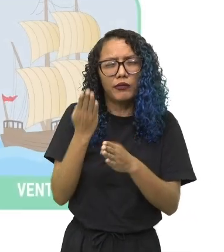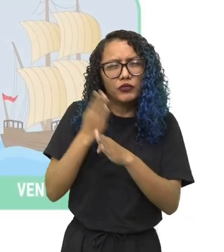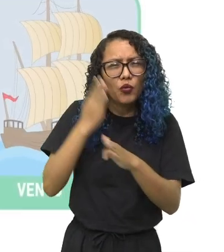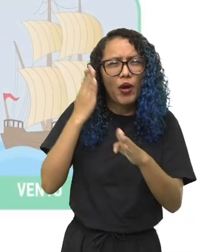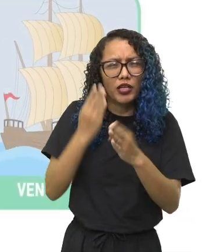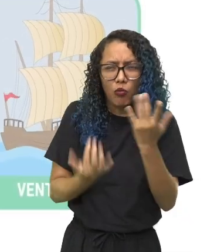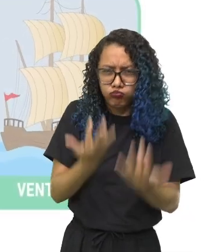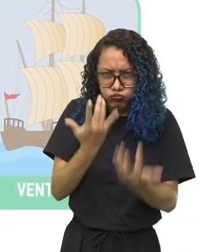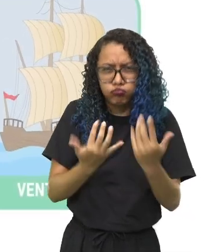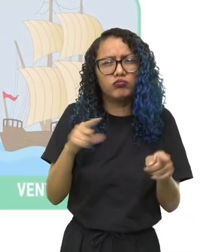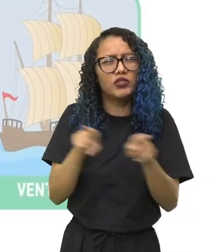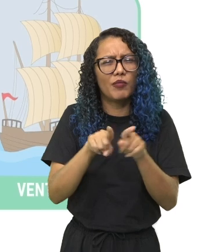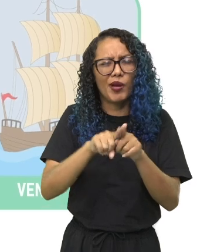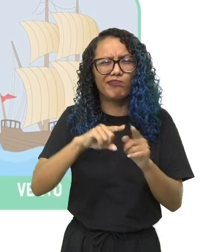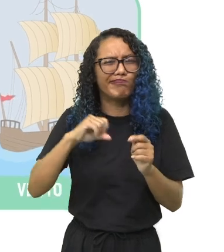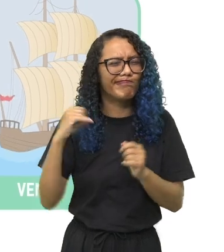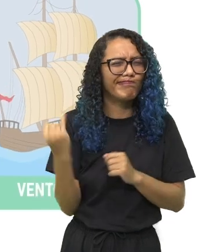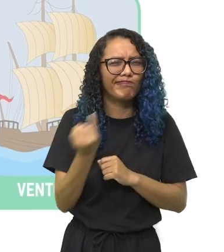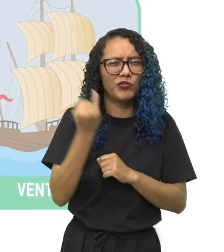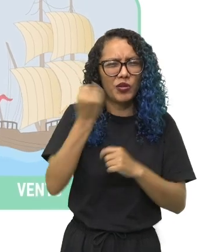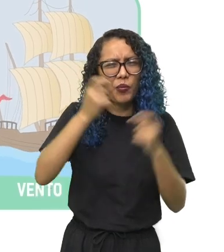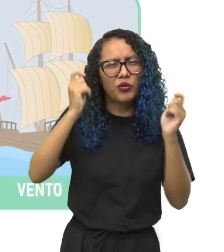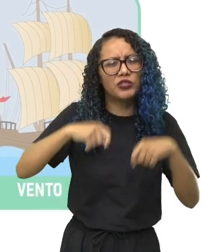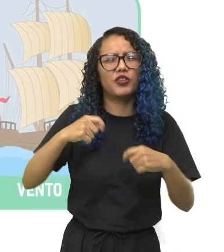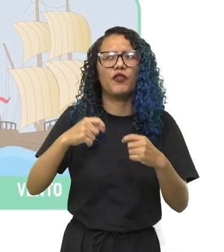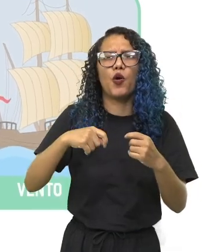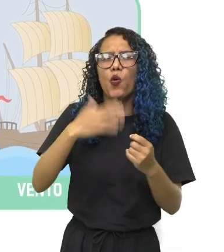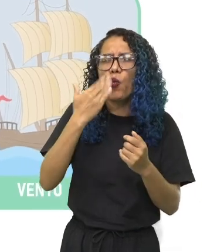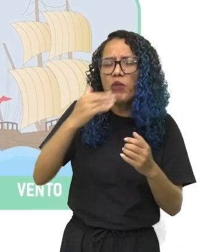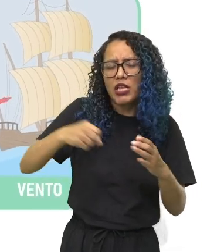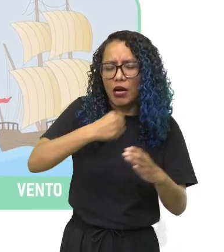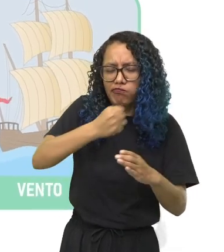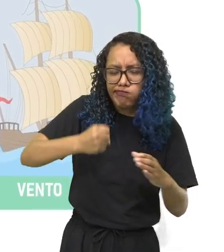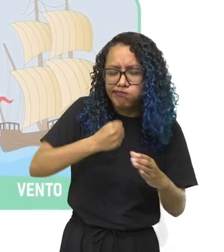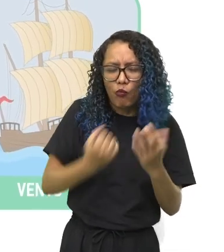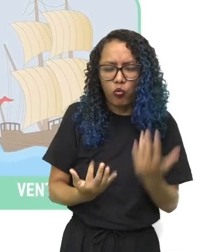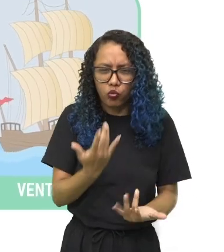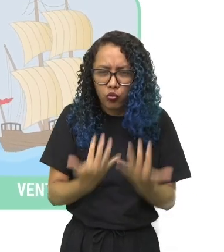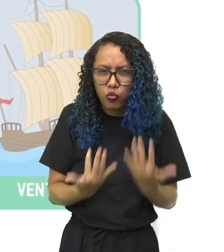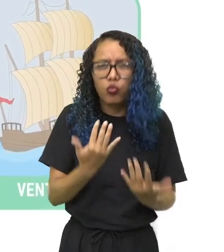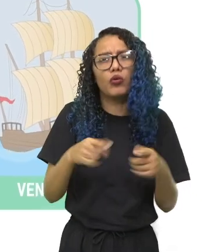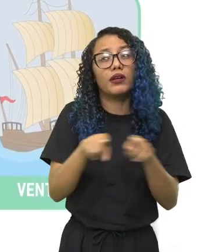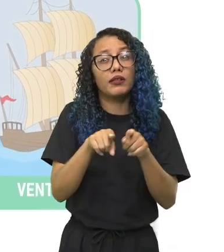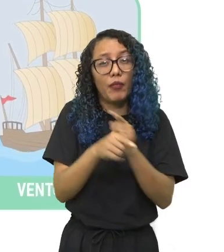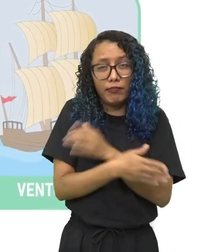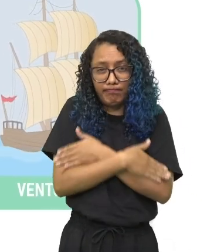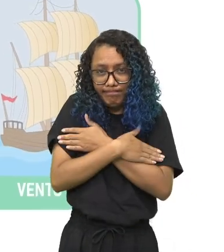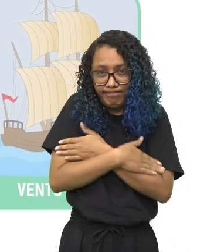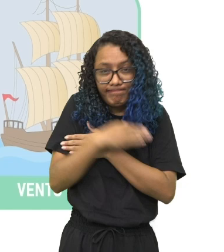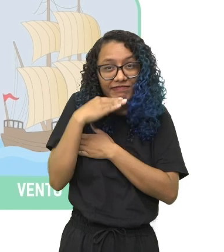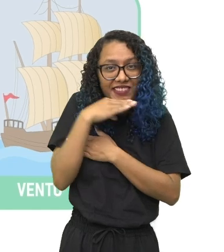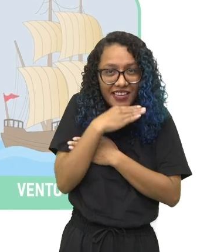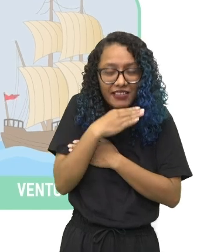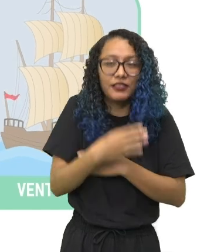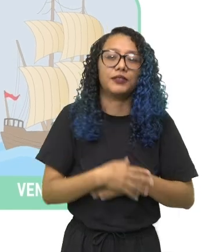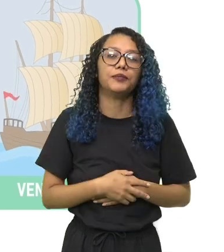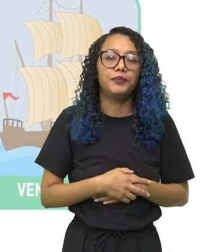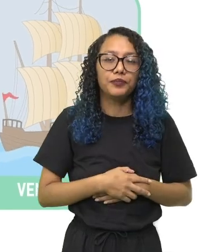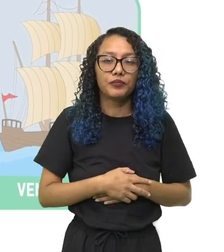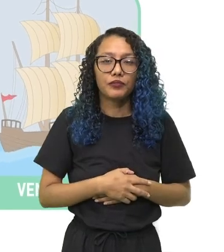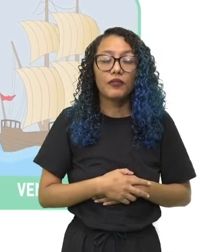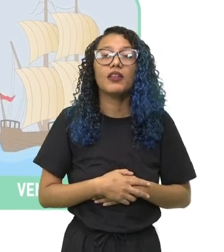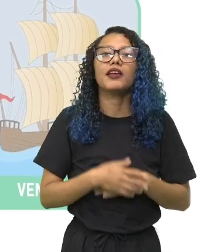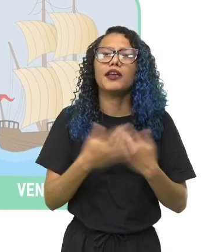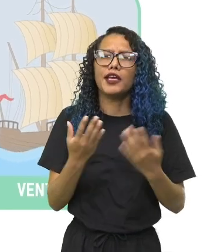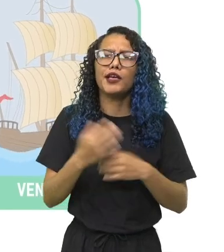importantíssimo, onde o homem podia cozinhar seus alimentos e se aquecer. Então, há alguns milênios, a